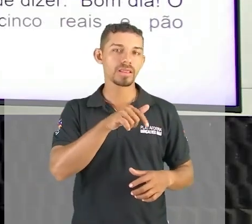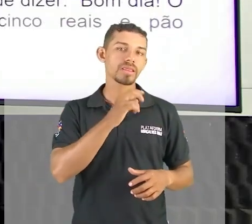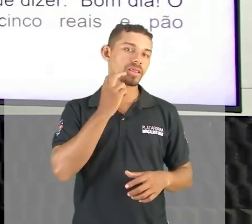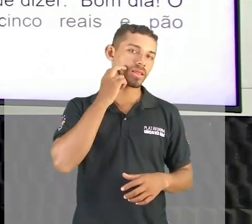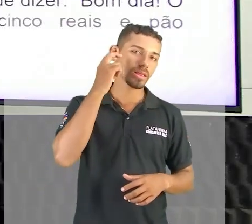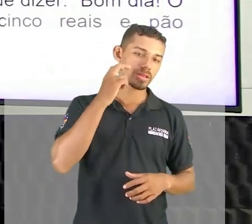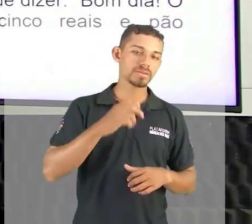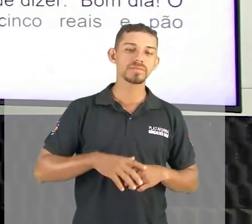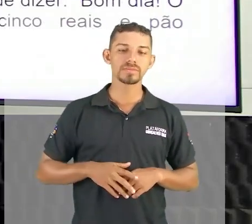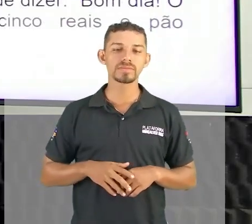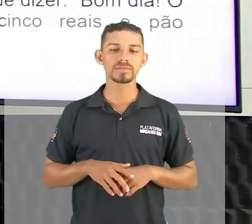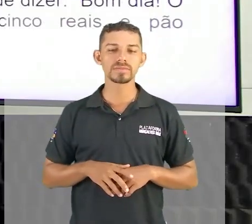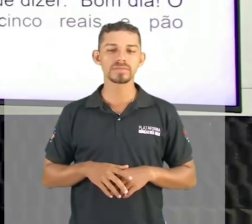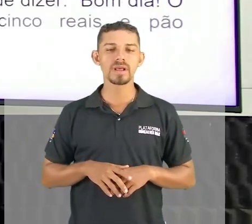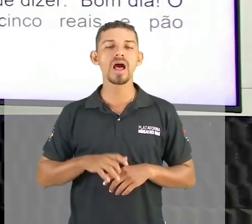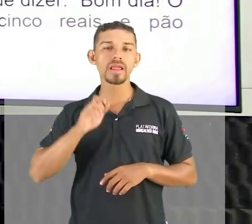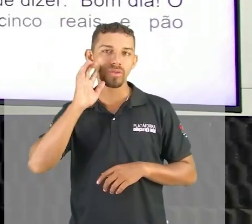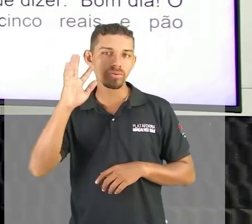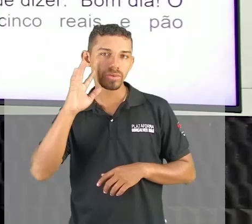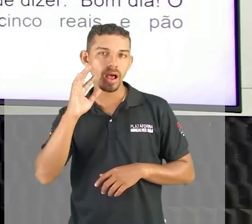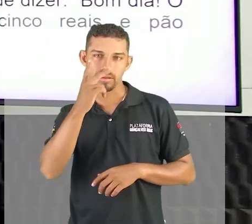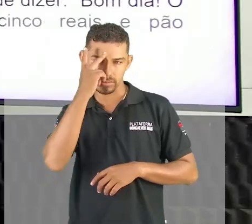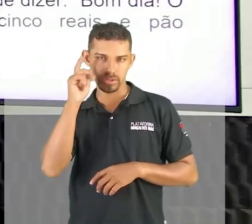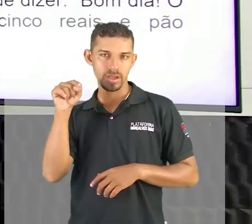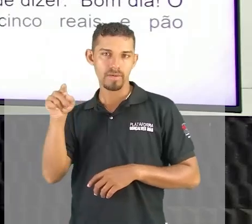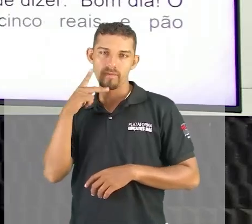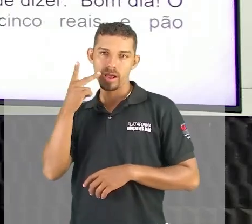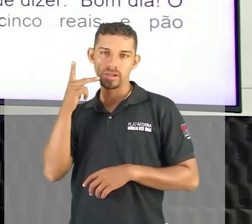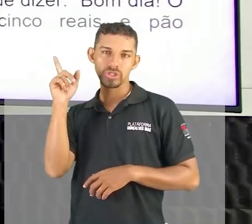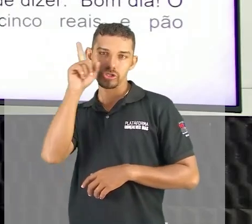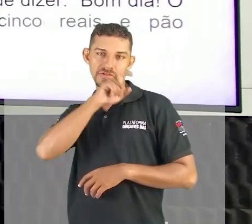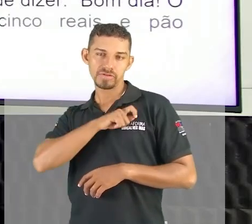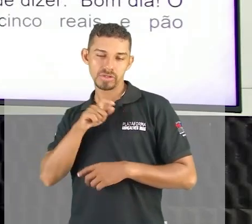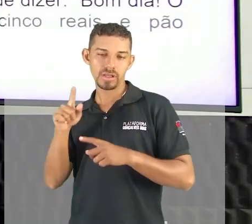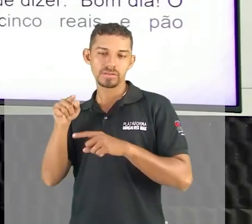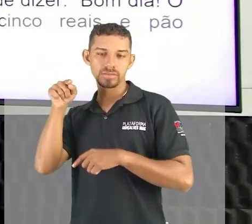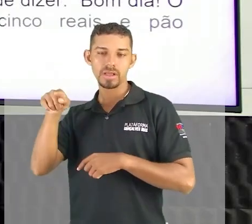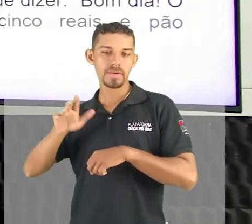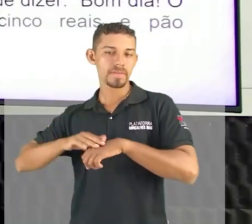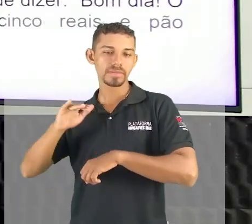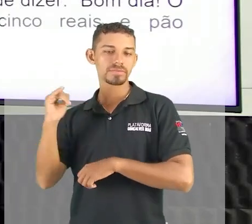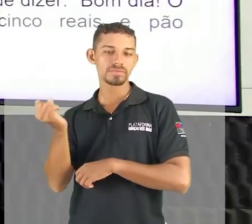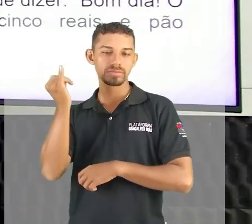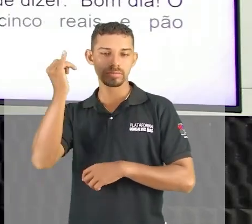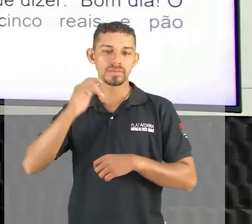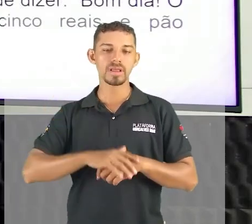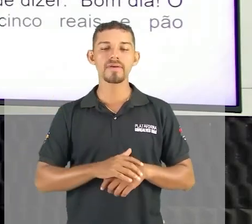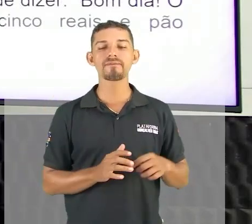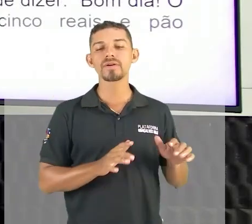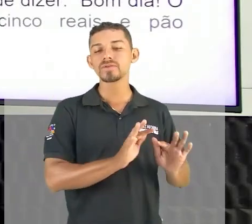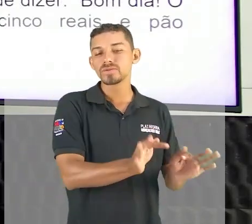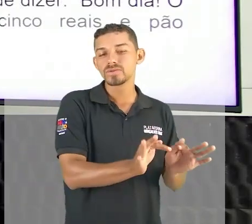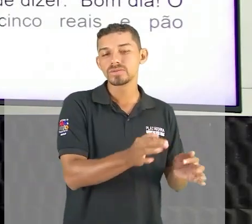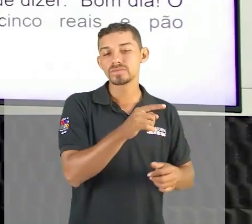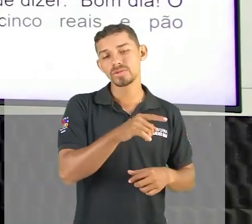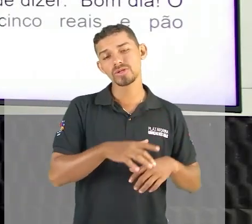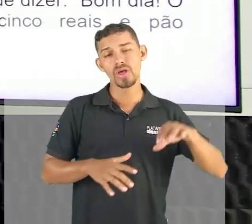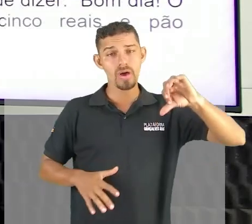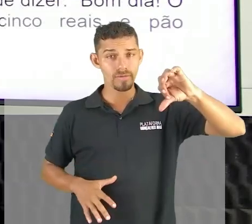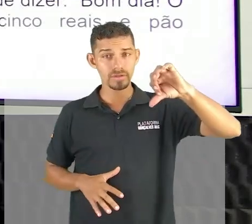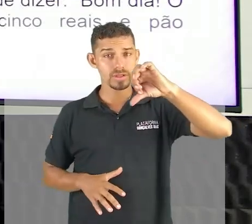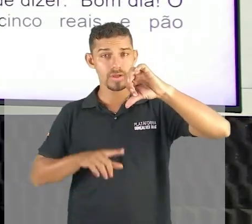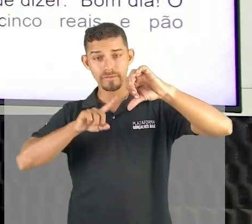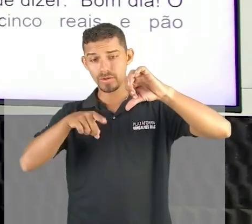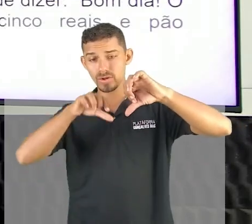lógica todo mundo que fala difícil tende a ser mais inteligente do que quem valoriza o simples 99,9